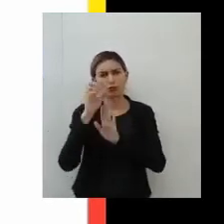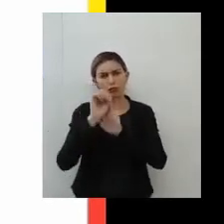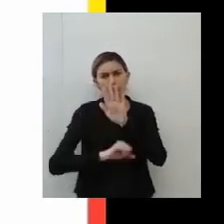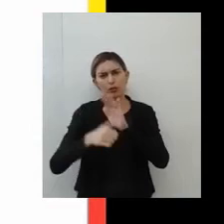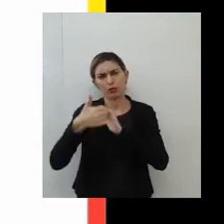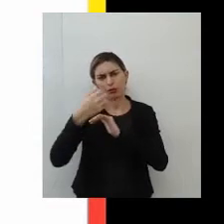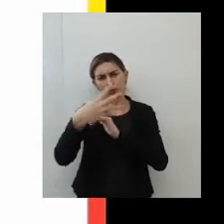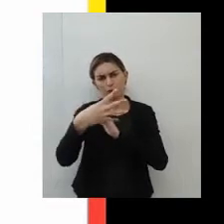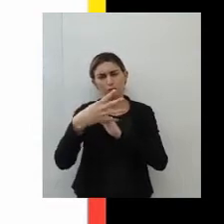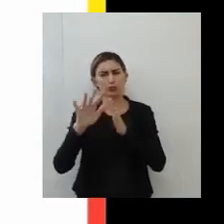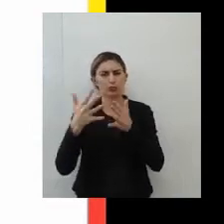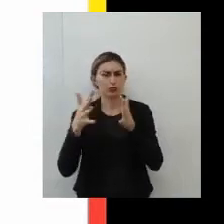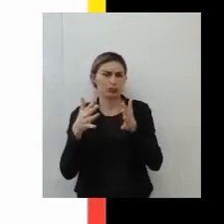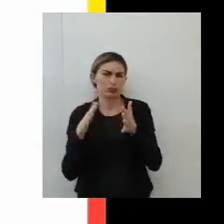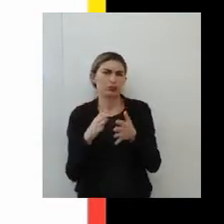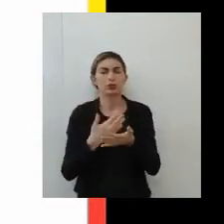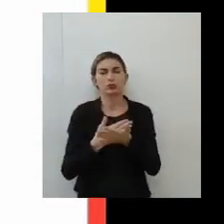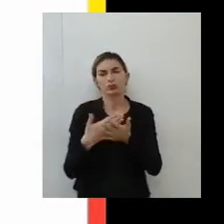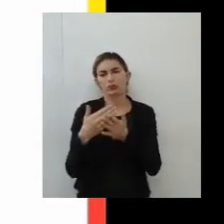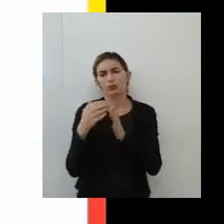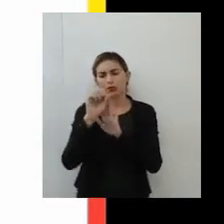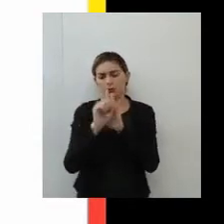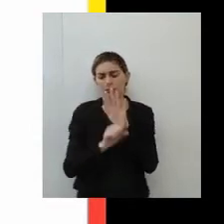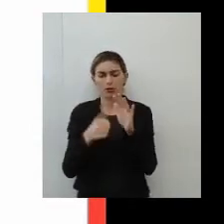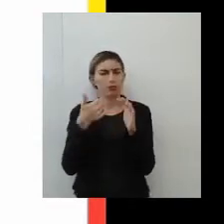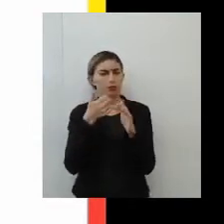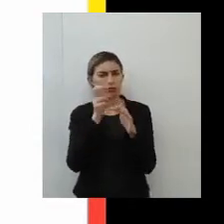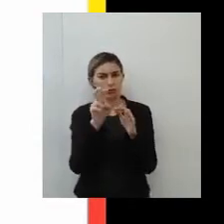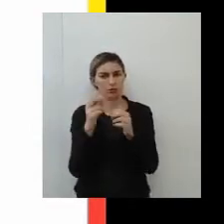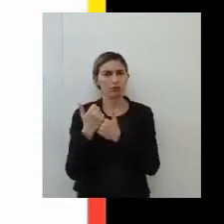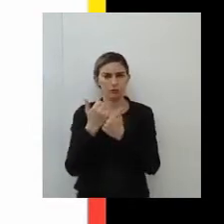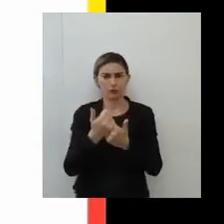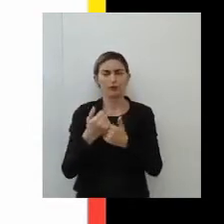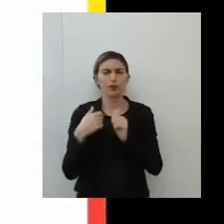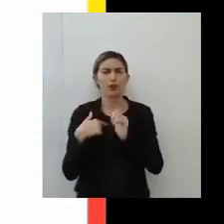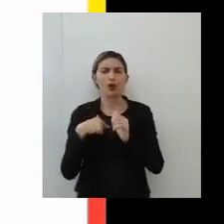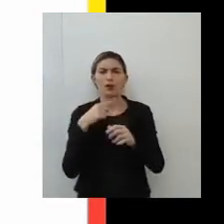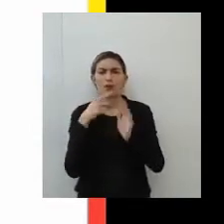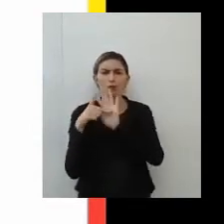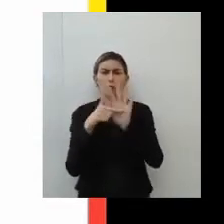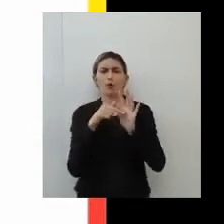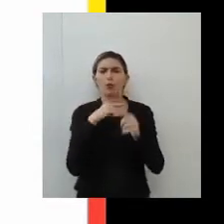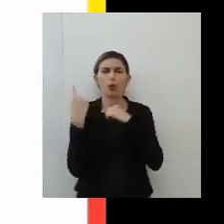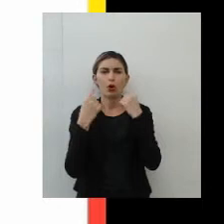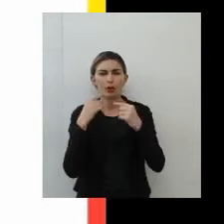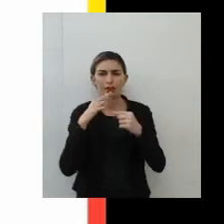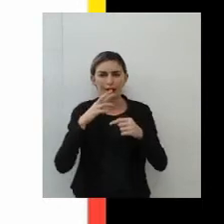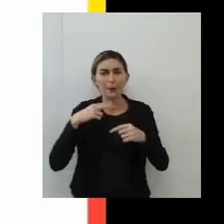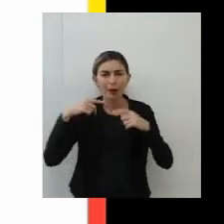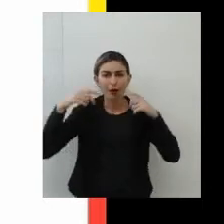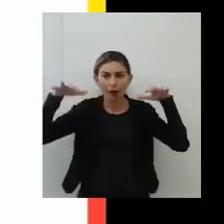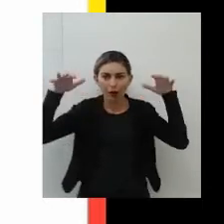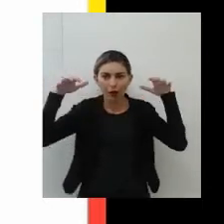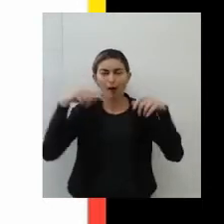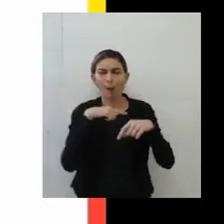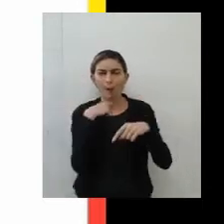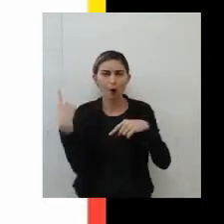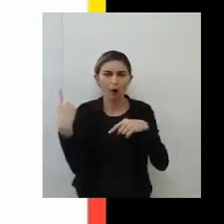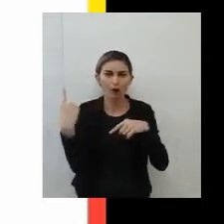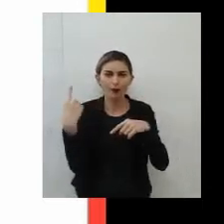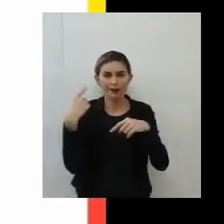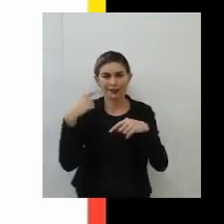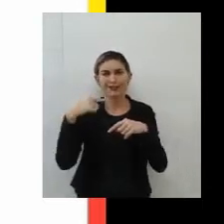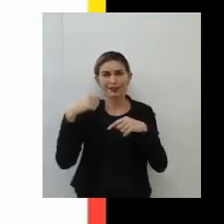XIV, posteriormente também, século XV, que representa a morte. É quando vai aparecer aquela figura da morte bem conhecida. Aquela